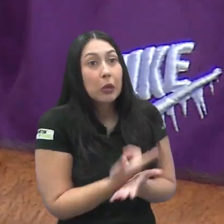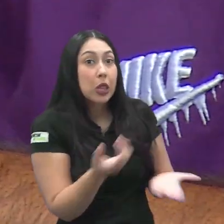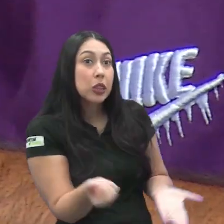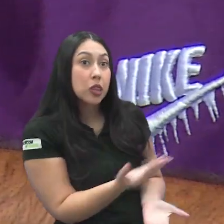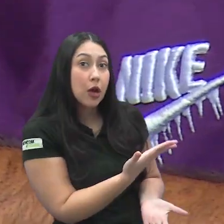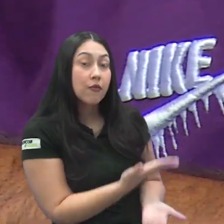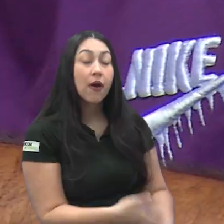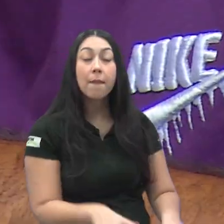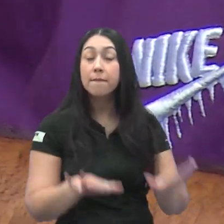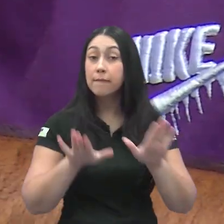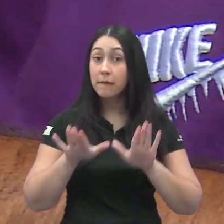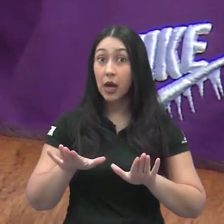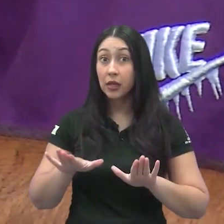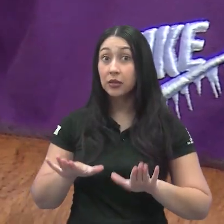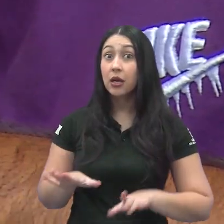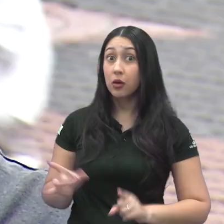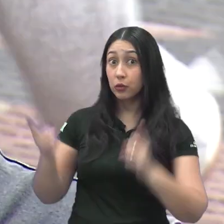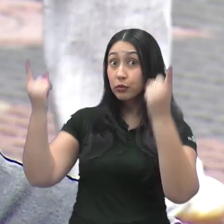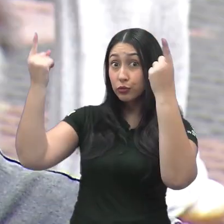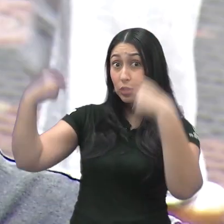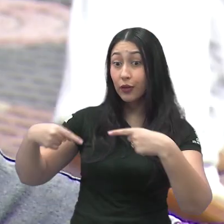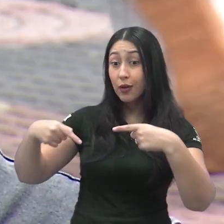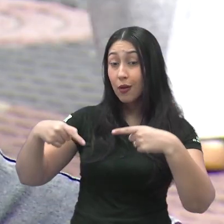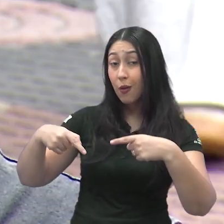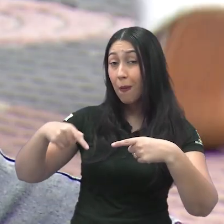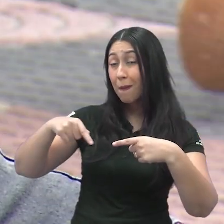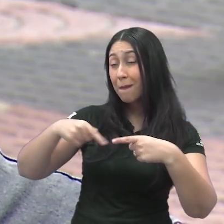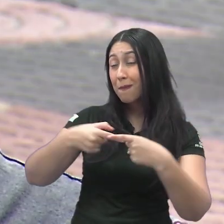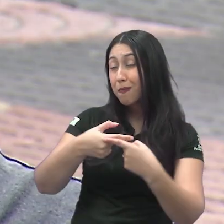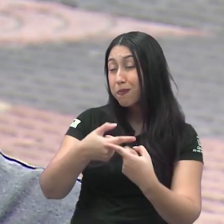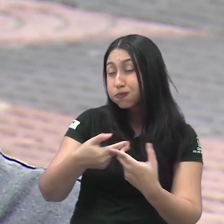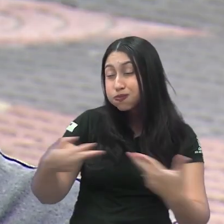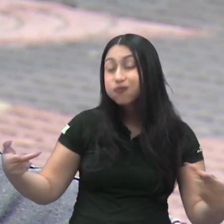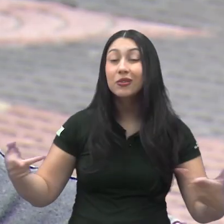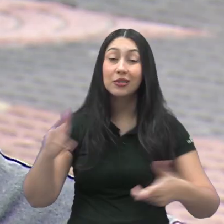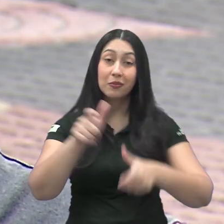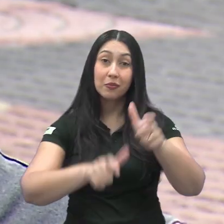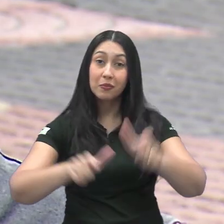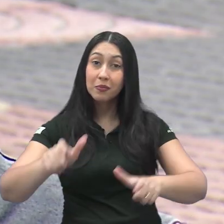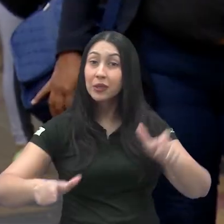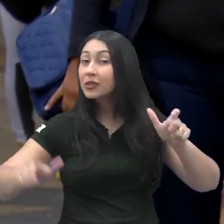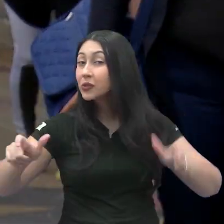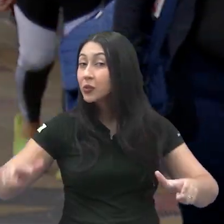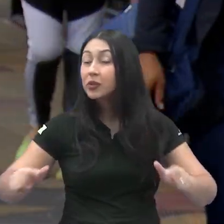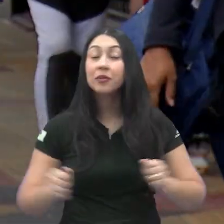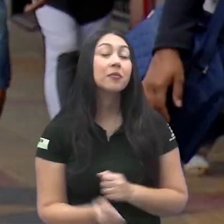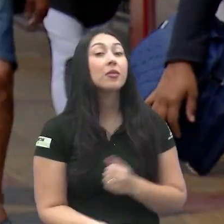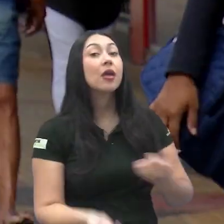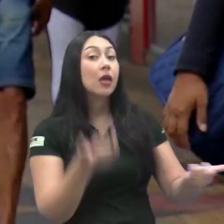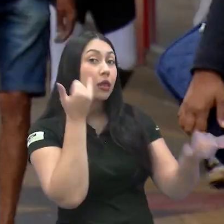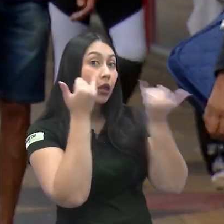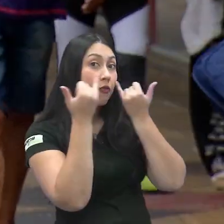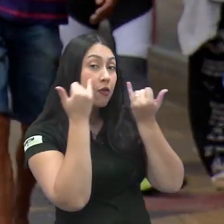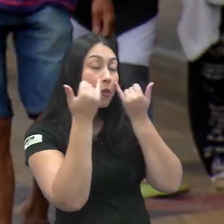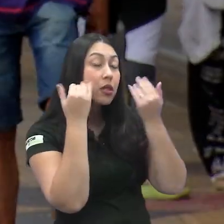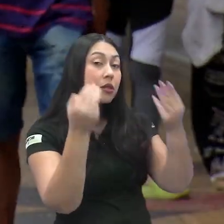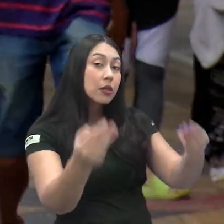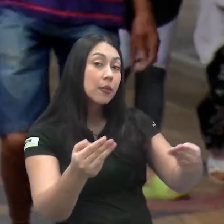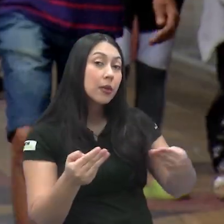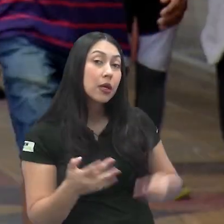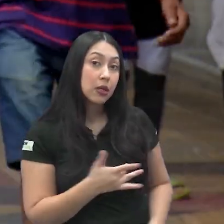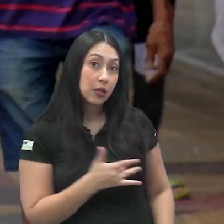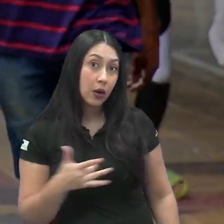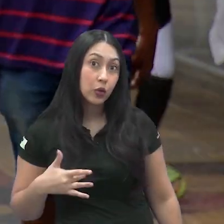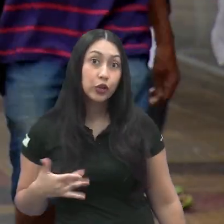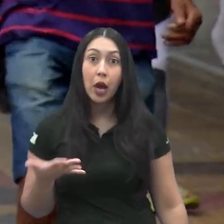a história da Bruna reflete um desafio que atinge milhões de brasileiros. Segundo dados do Ministério da